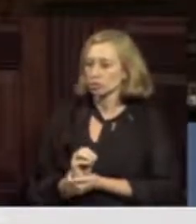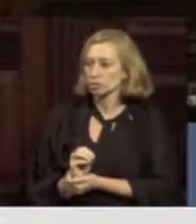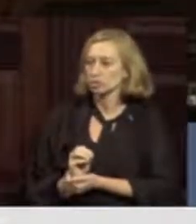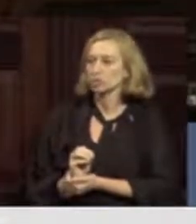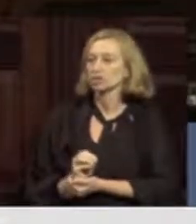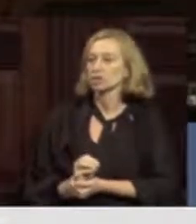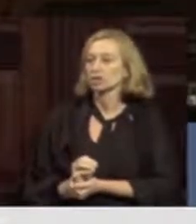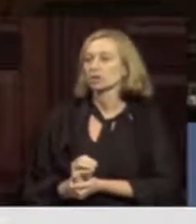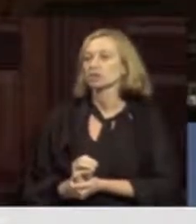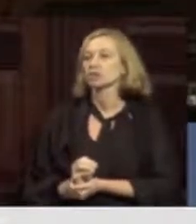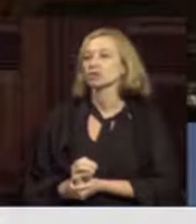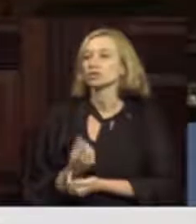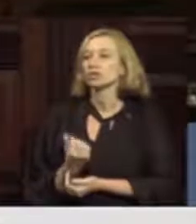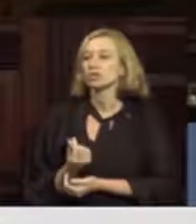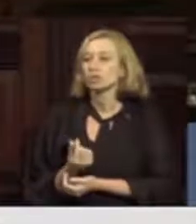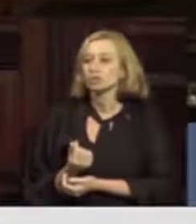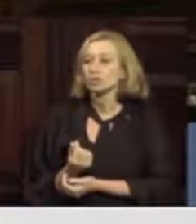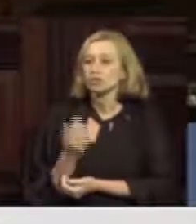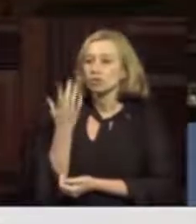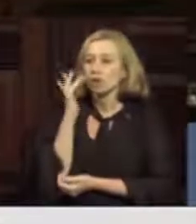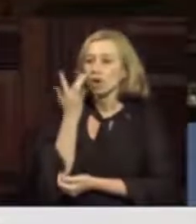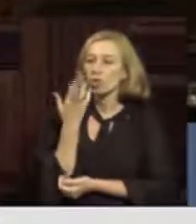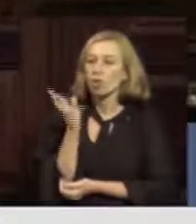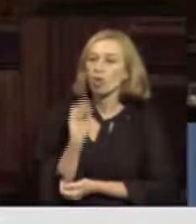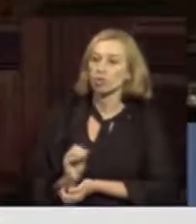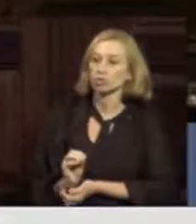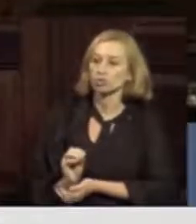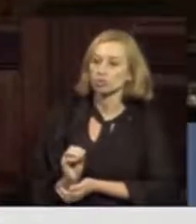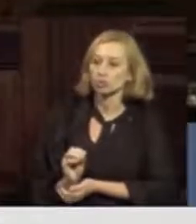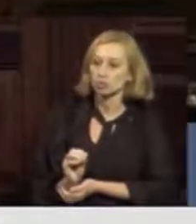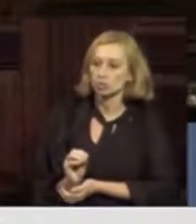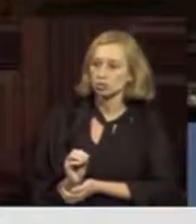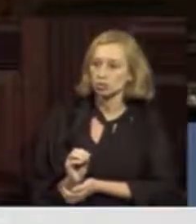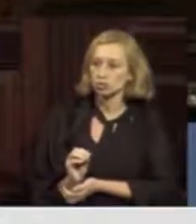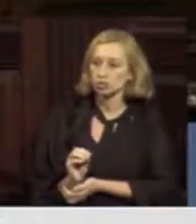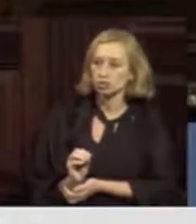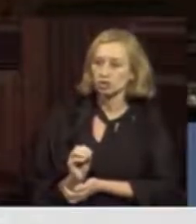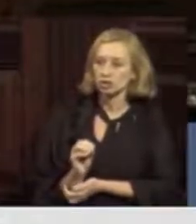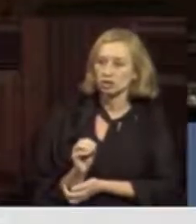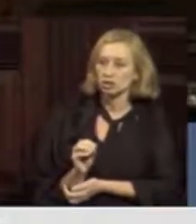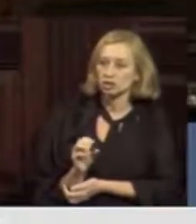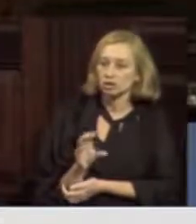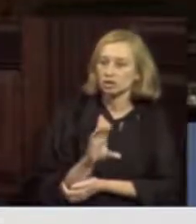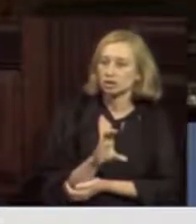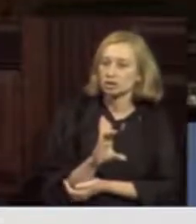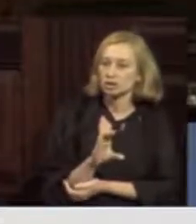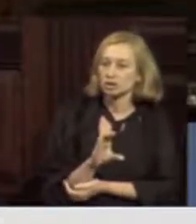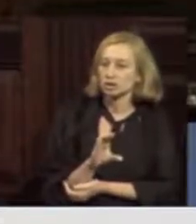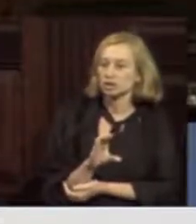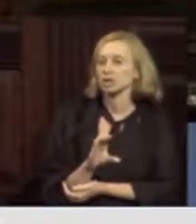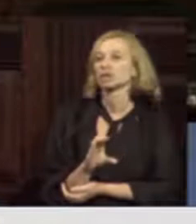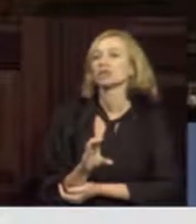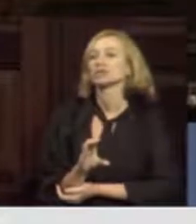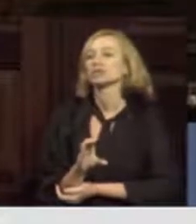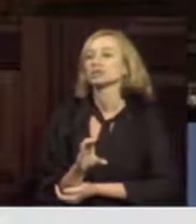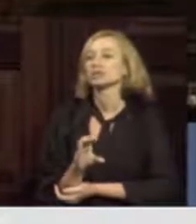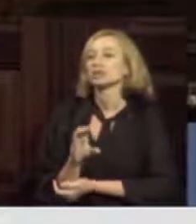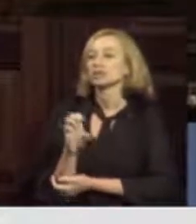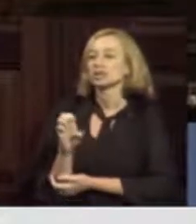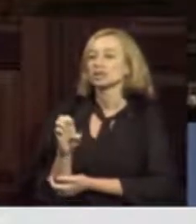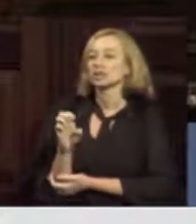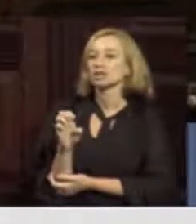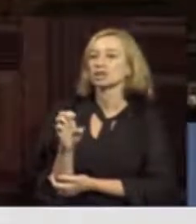lúpulo. O lúpulo é o ouro da cerveja, o lúpulo é a essência maior da cerveja. E pasme, hoje o Brasil,